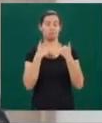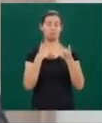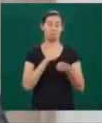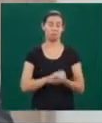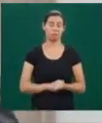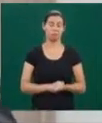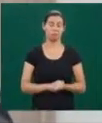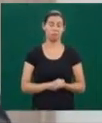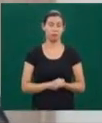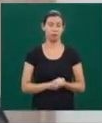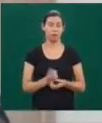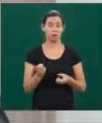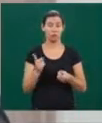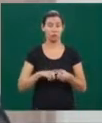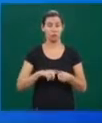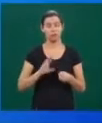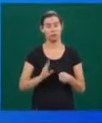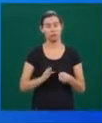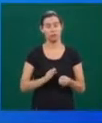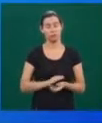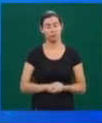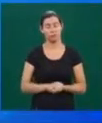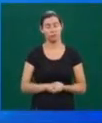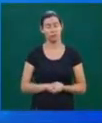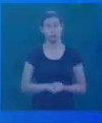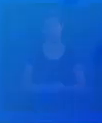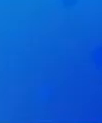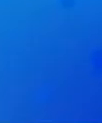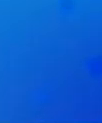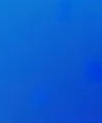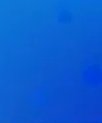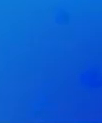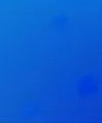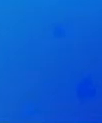presas. O TV Notícias volta já.